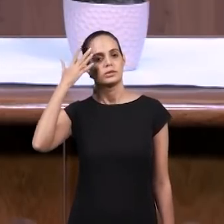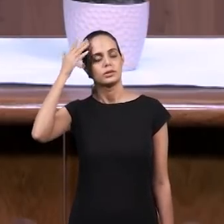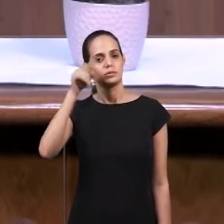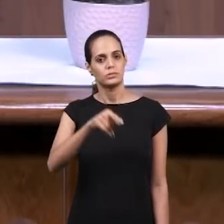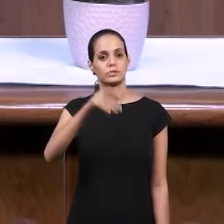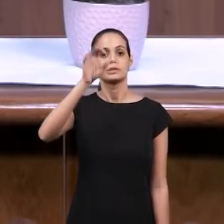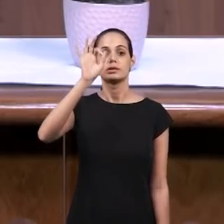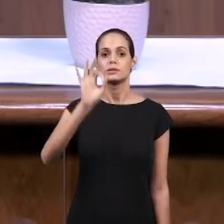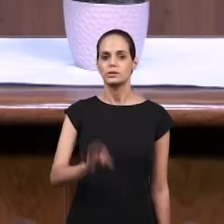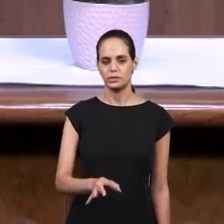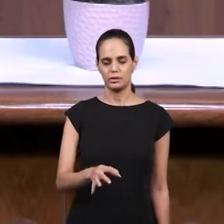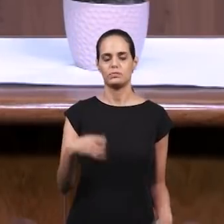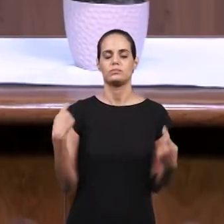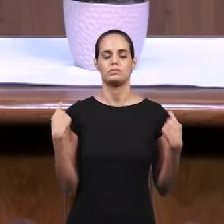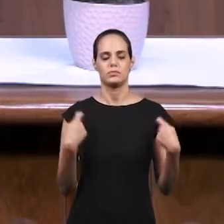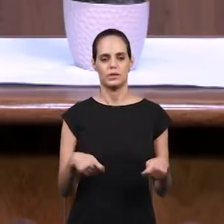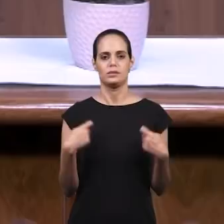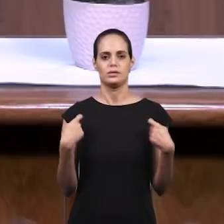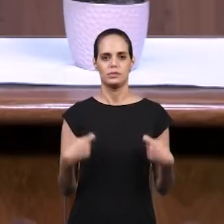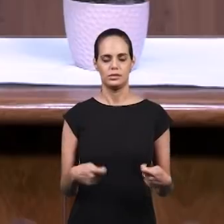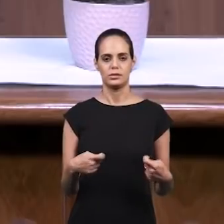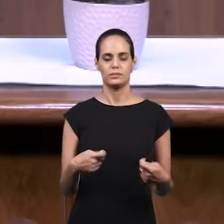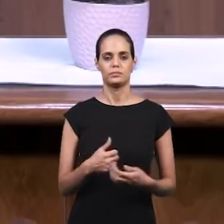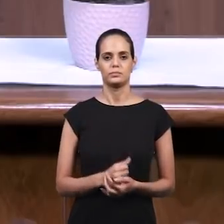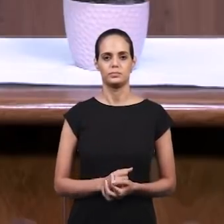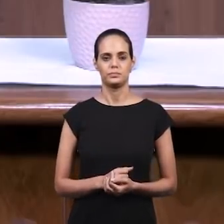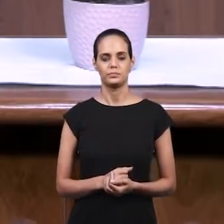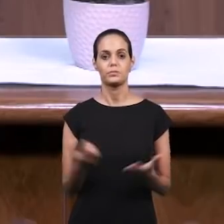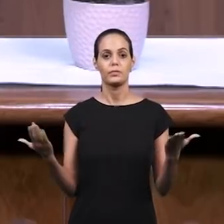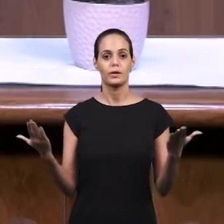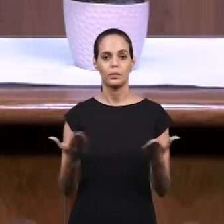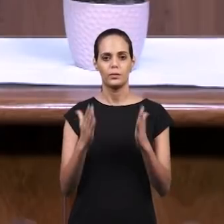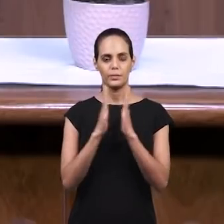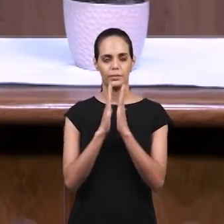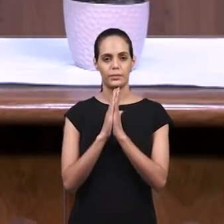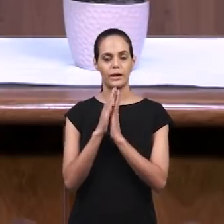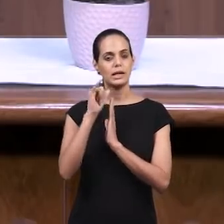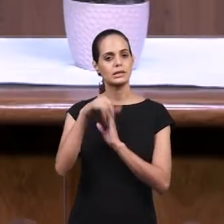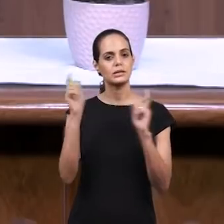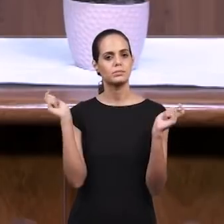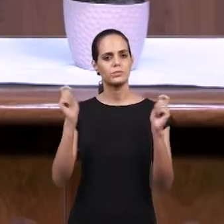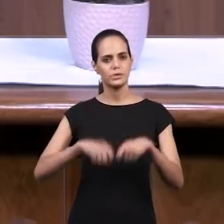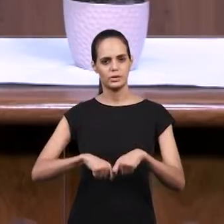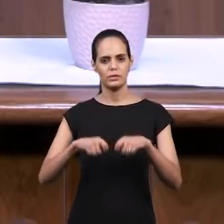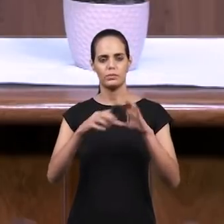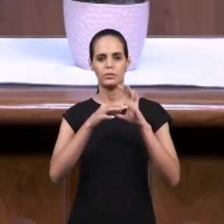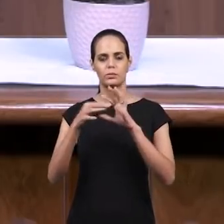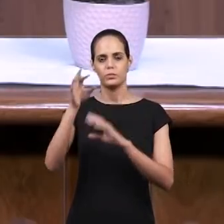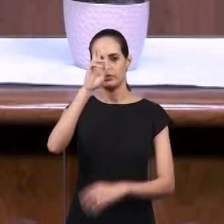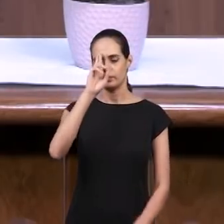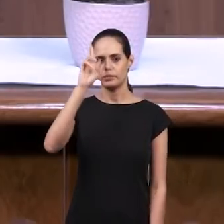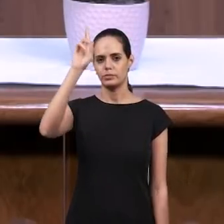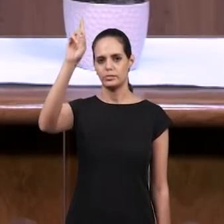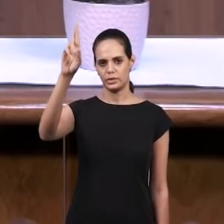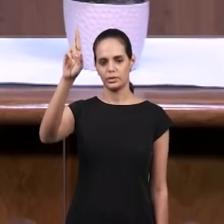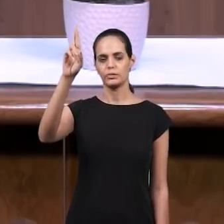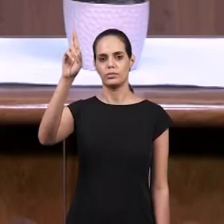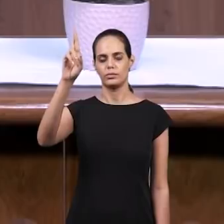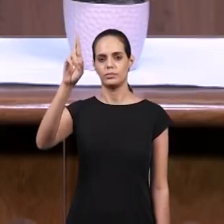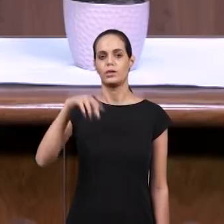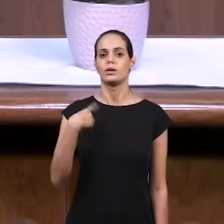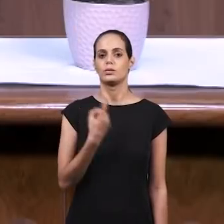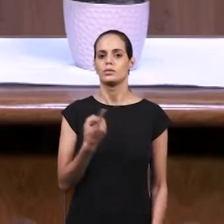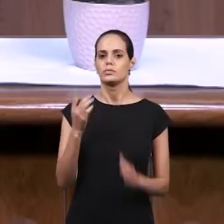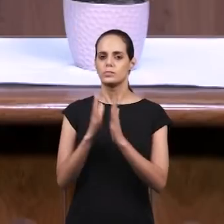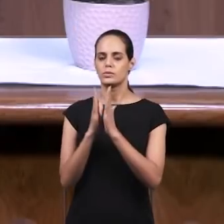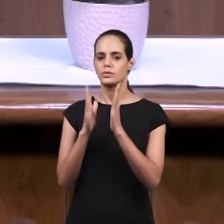você certamente precisa ouvir. Nós vamos orar agora. Se for possível, feche os seus olhos por um instante em que